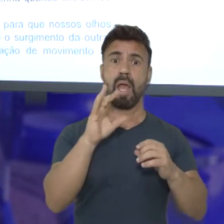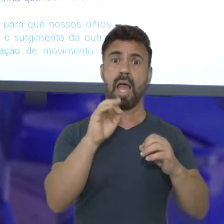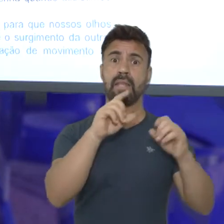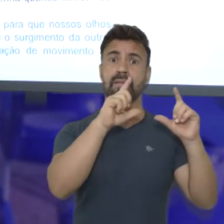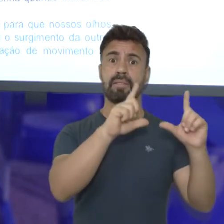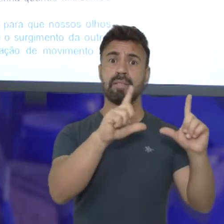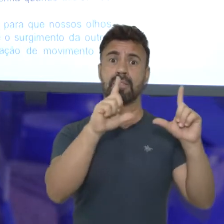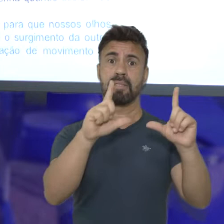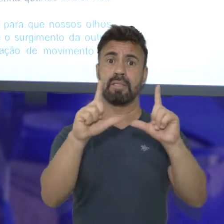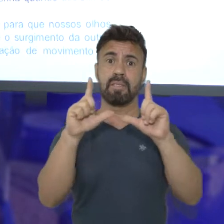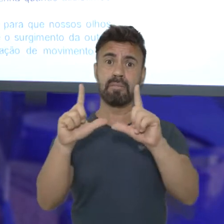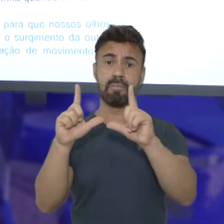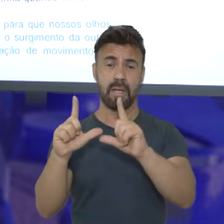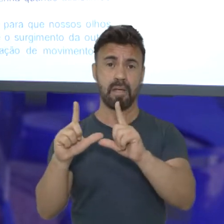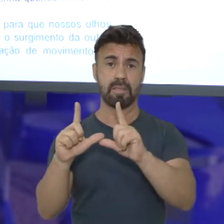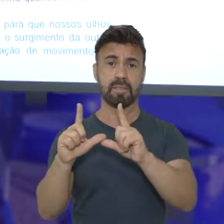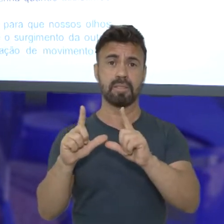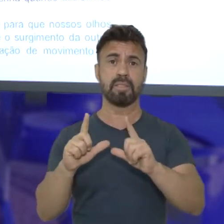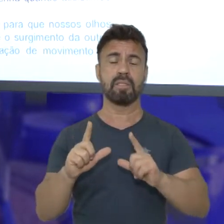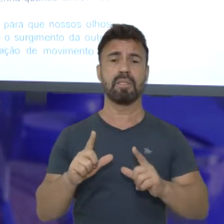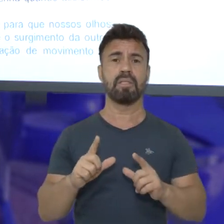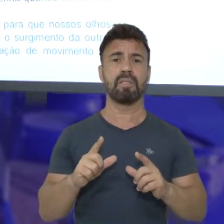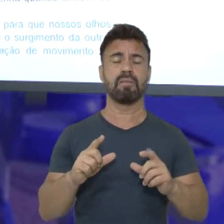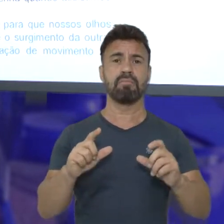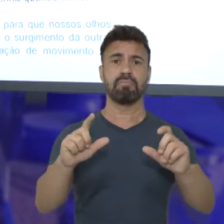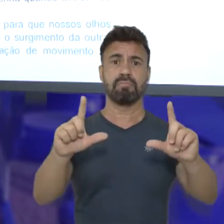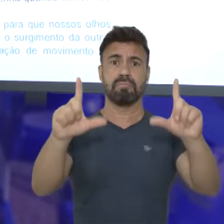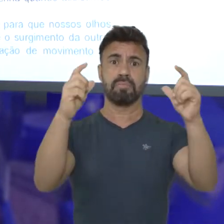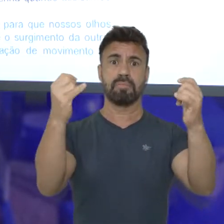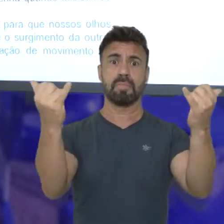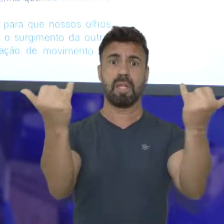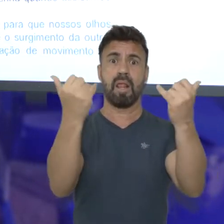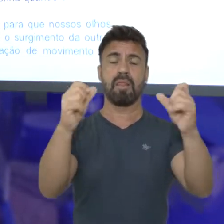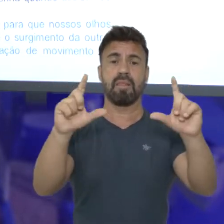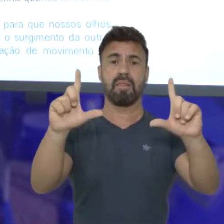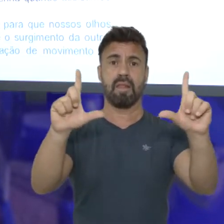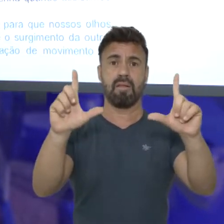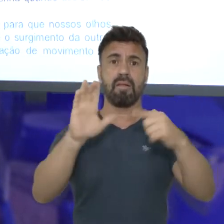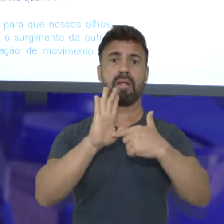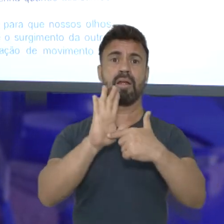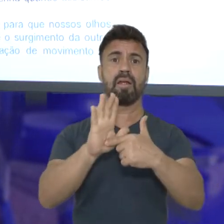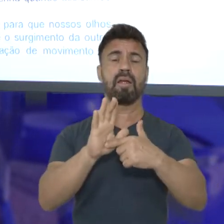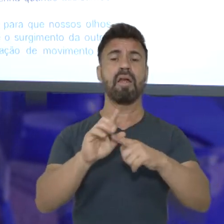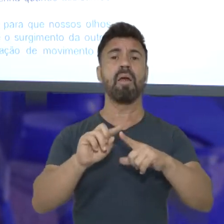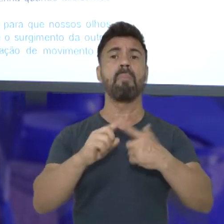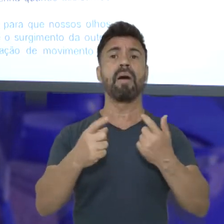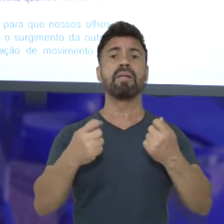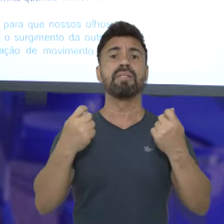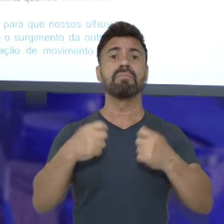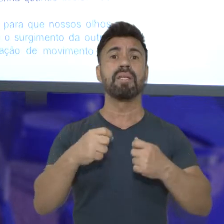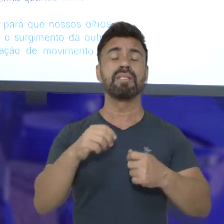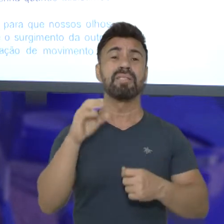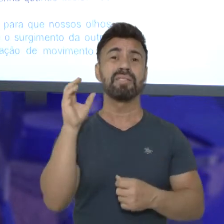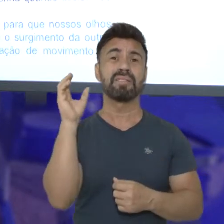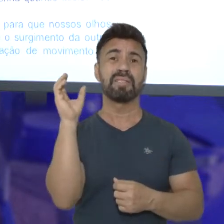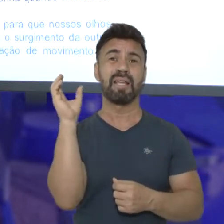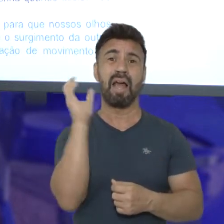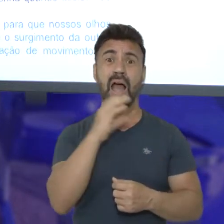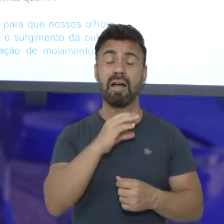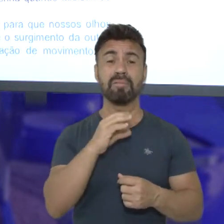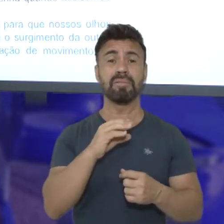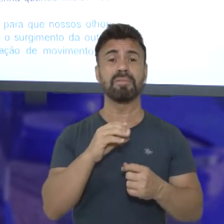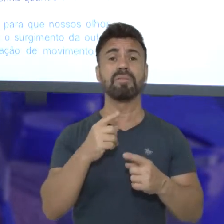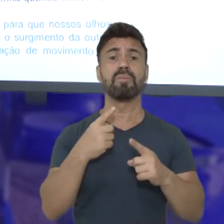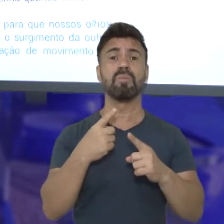imagem ela é refletida na nossa televisão, mas ela precisa de uma certa rapidez de ser